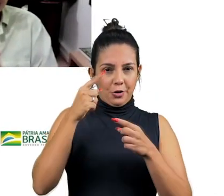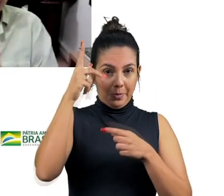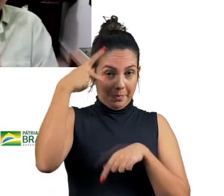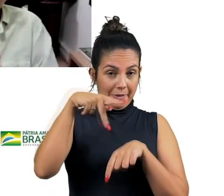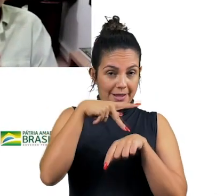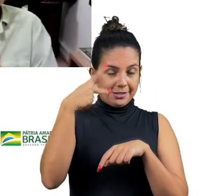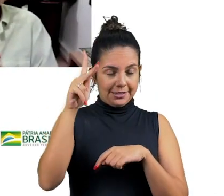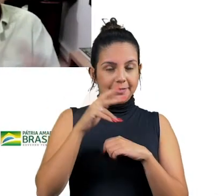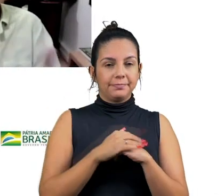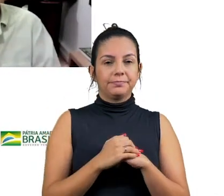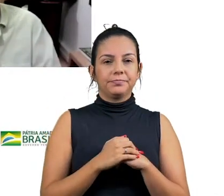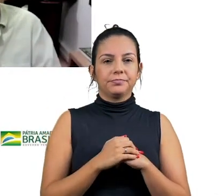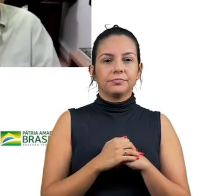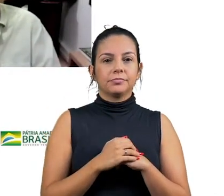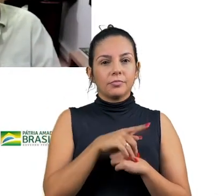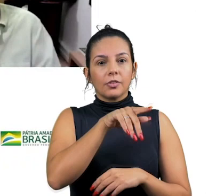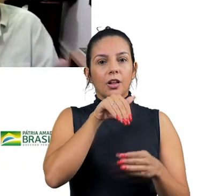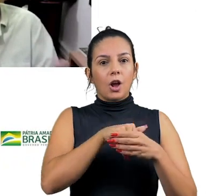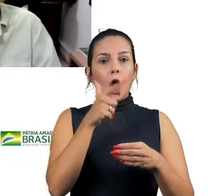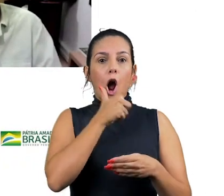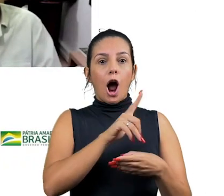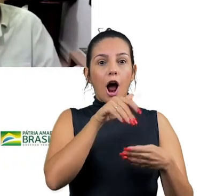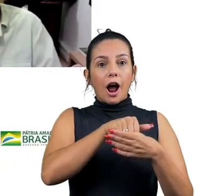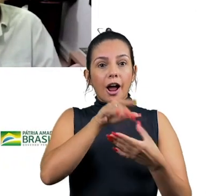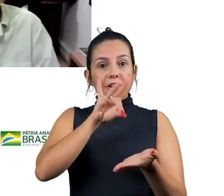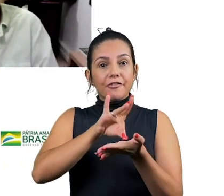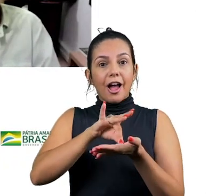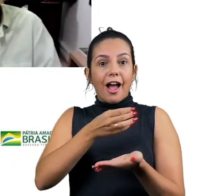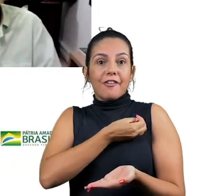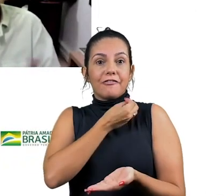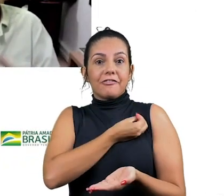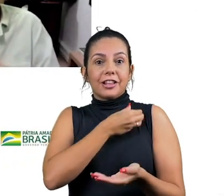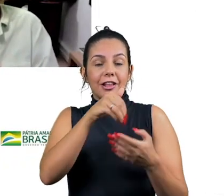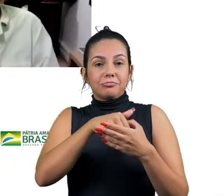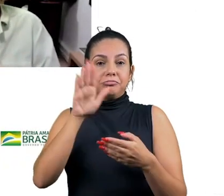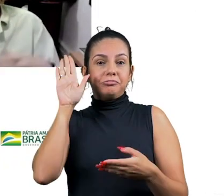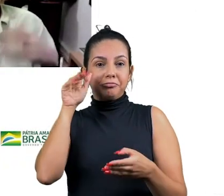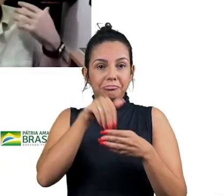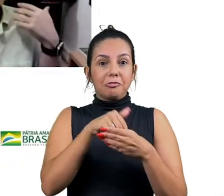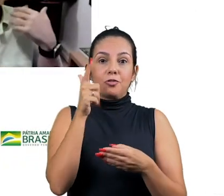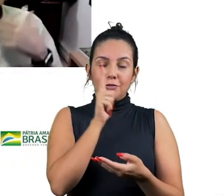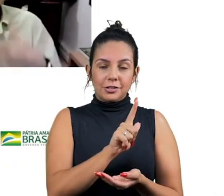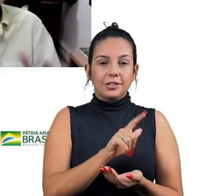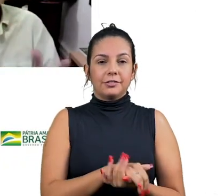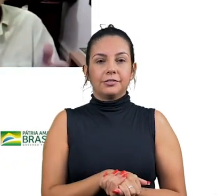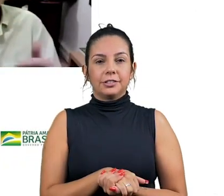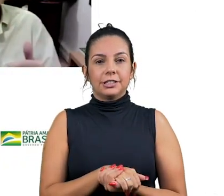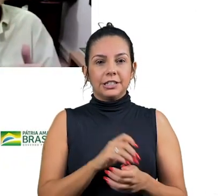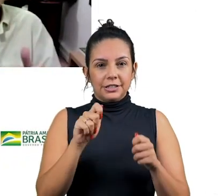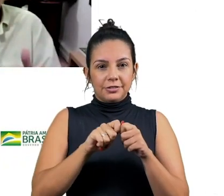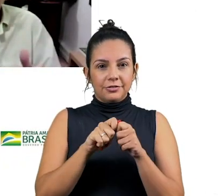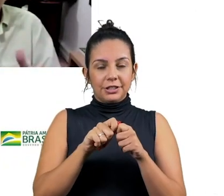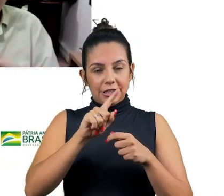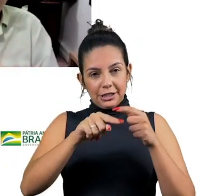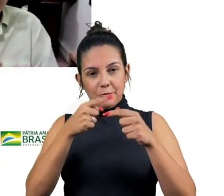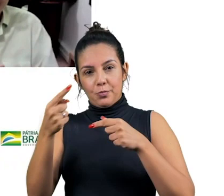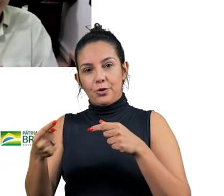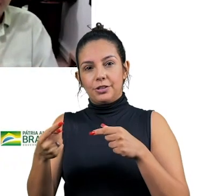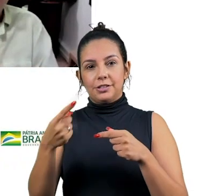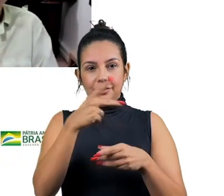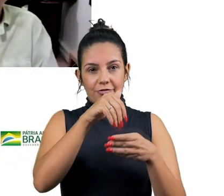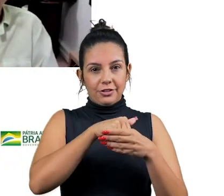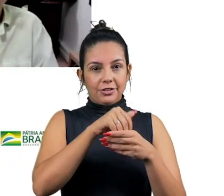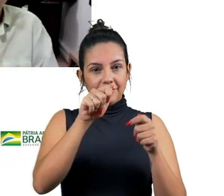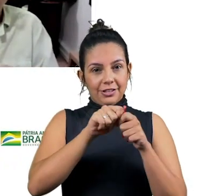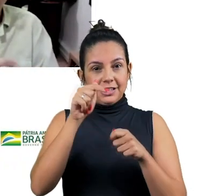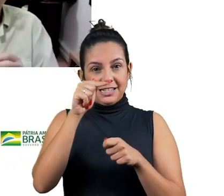país dele, né? E ele foi eleito. Ele resolveu se candidatar e foi eleito, e ainda fez, logo em seguida da sua